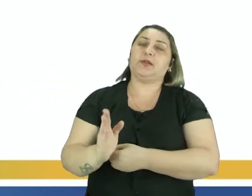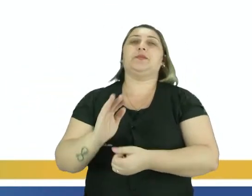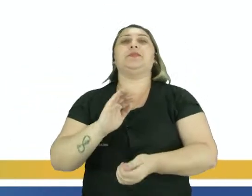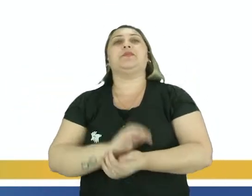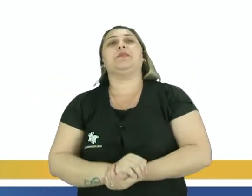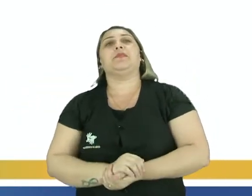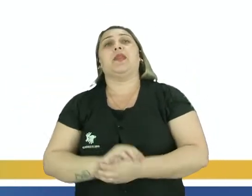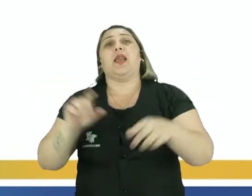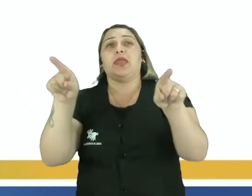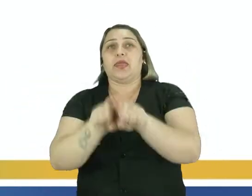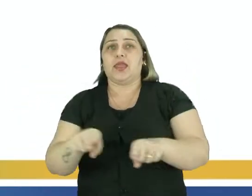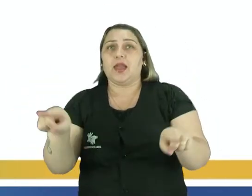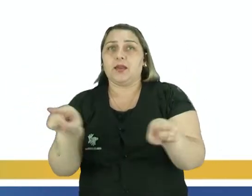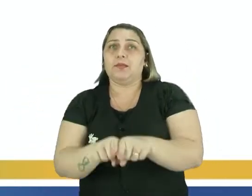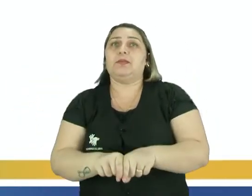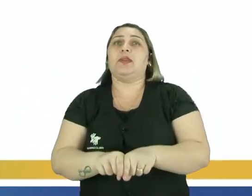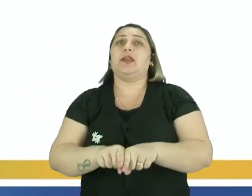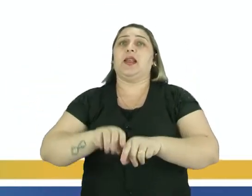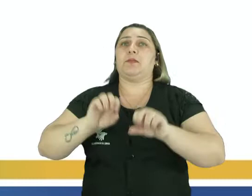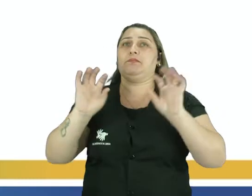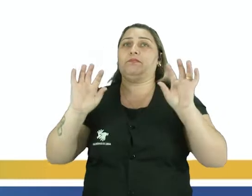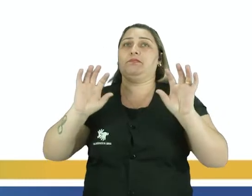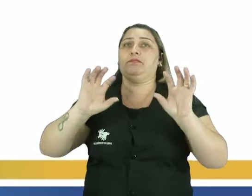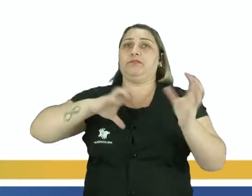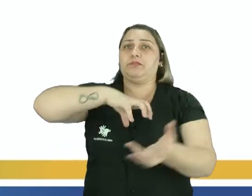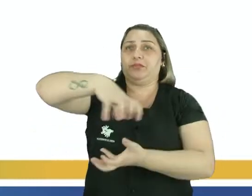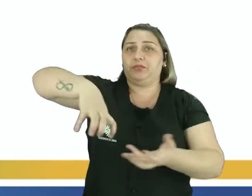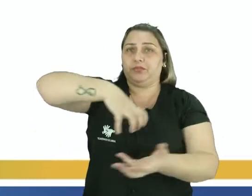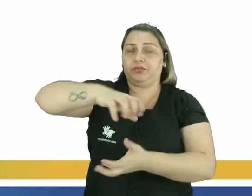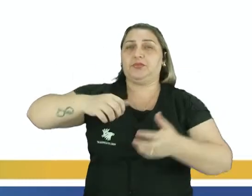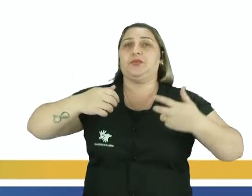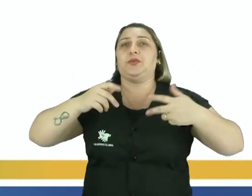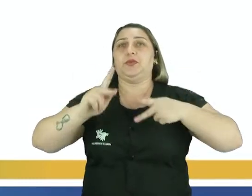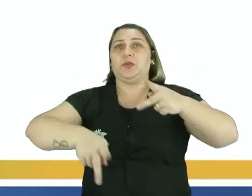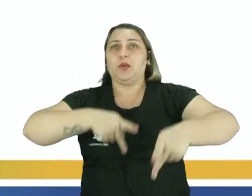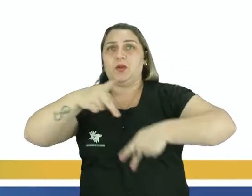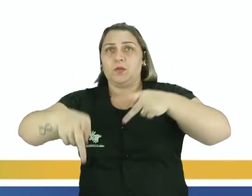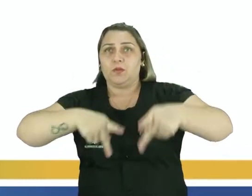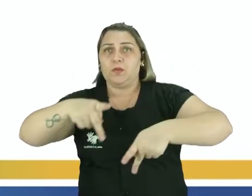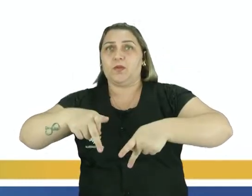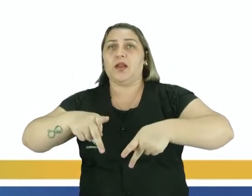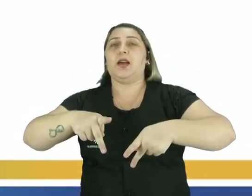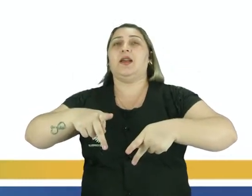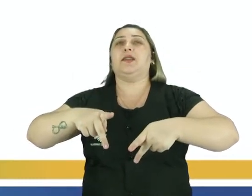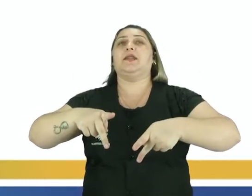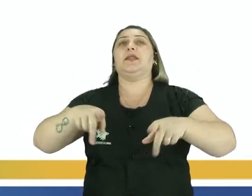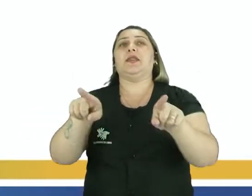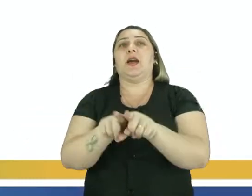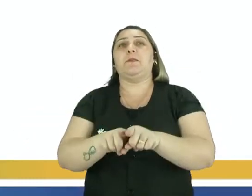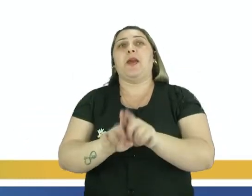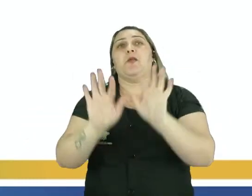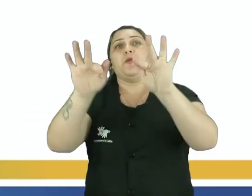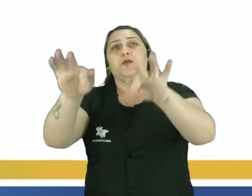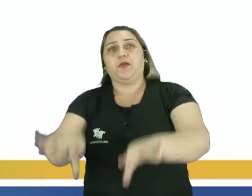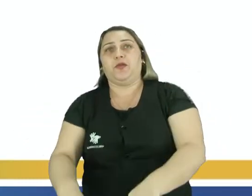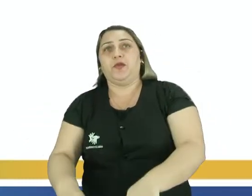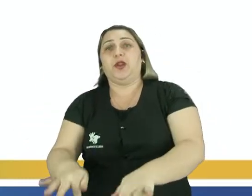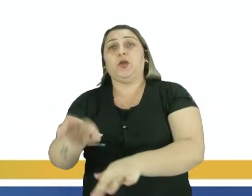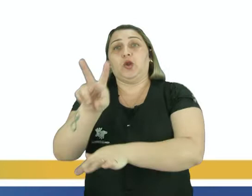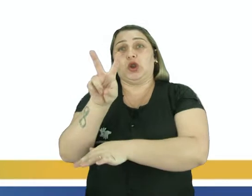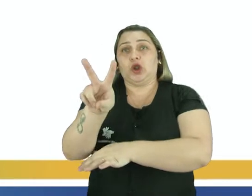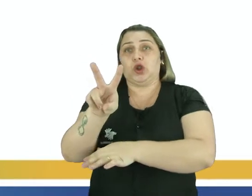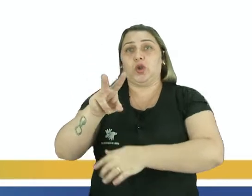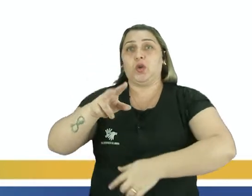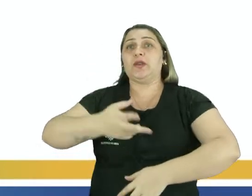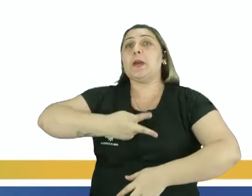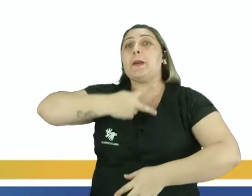políticas. A gente vai ter uma maior tolerância às manifestações populares e também a comícios, e o fim do bipartidarismo. Então, a partir de agora,